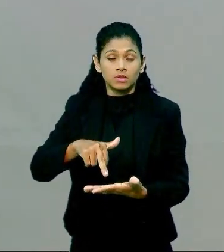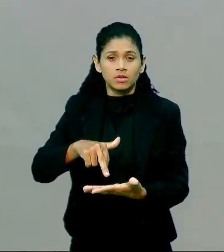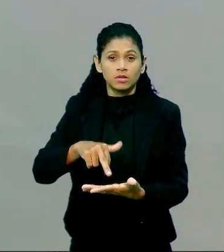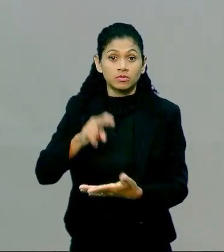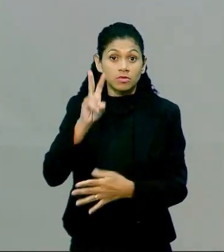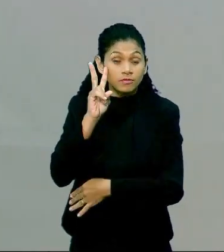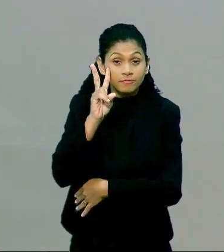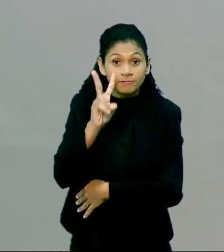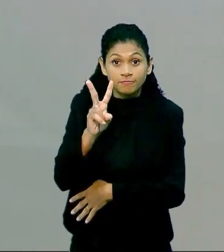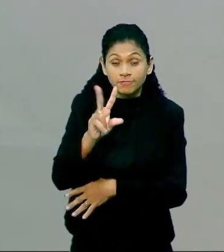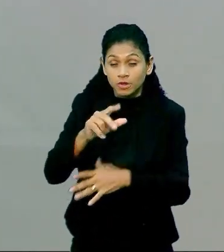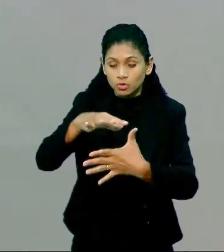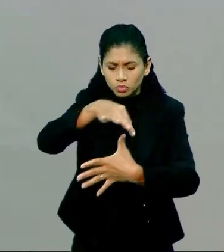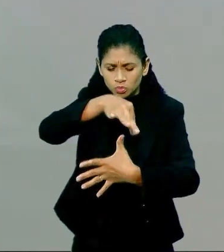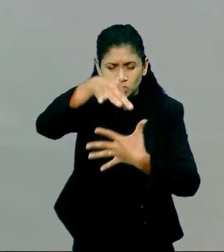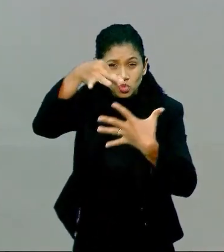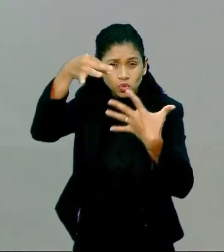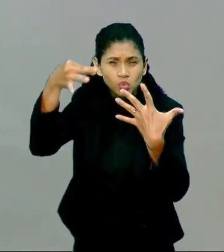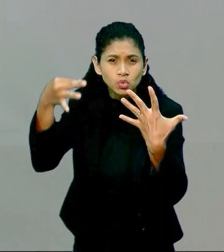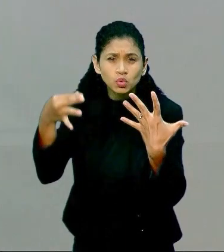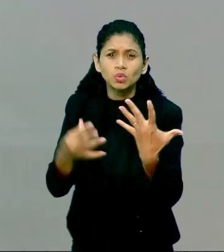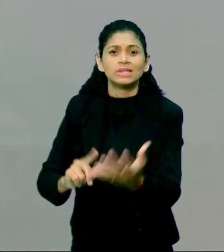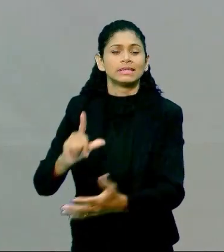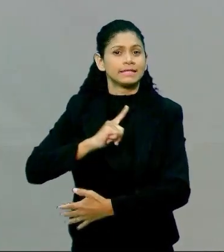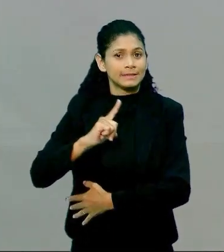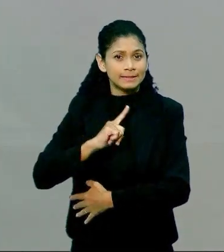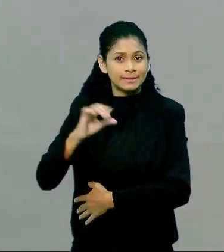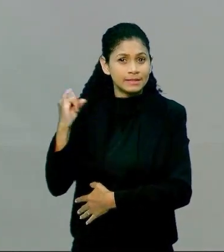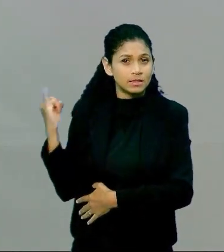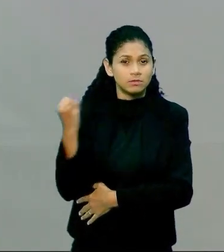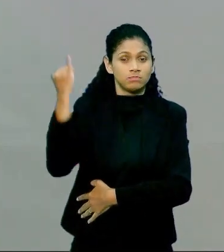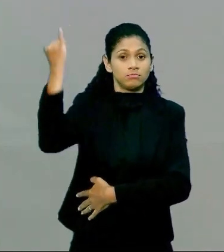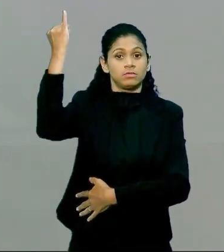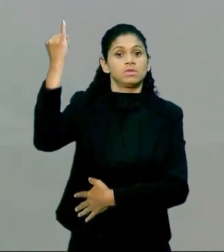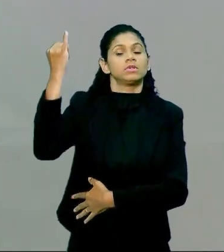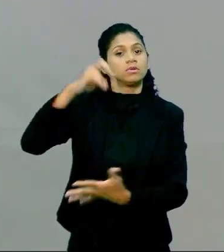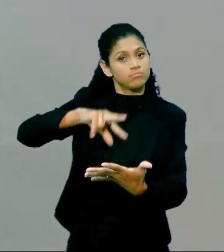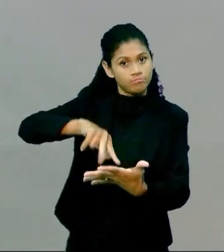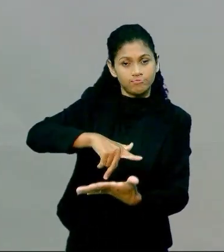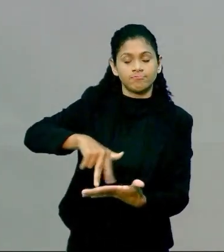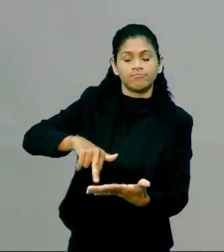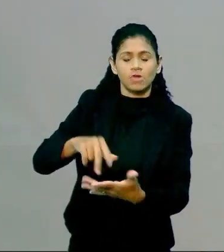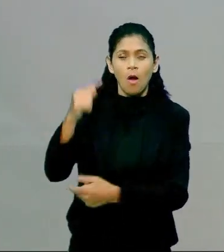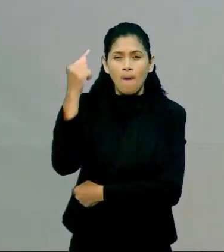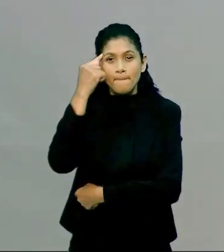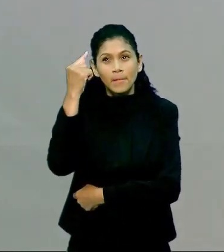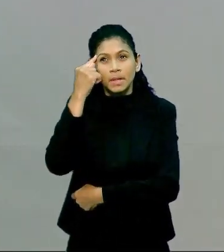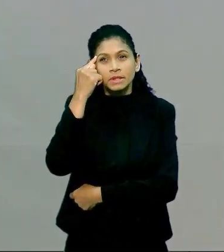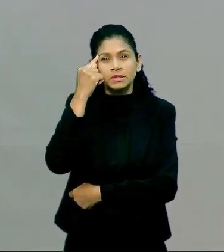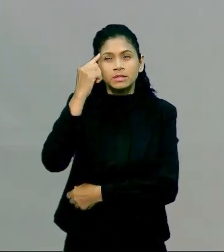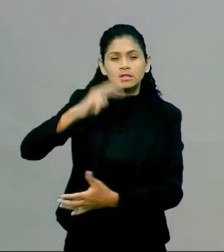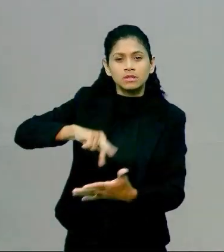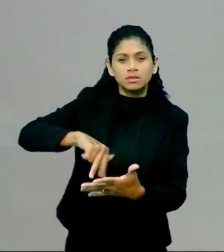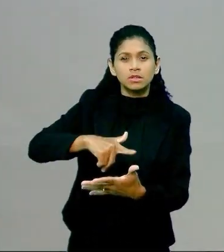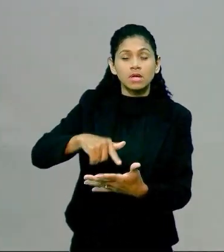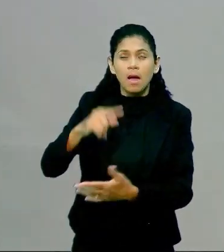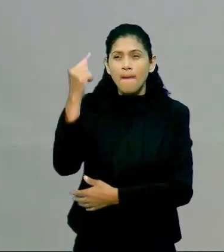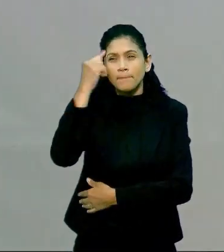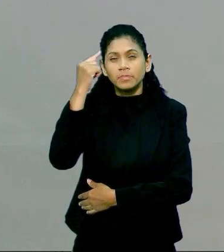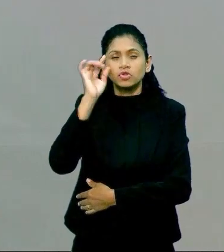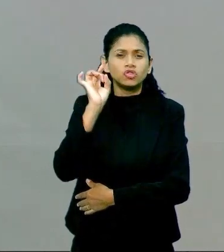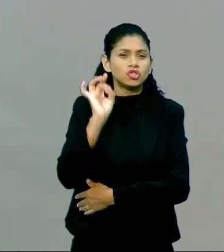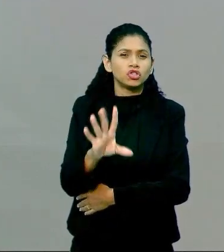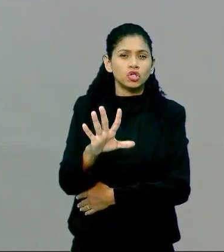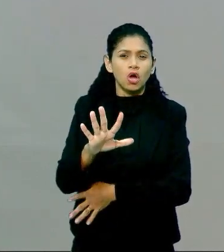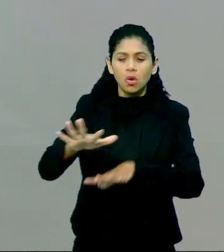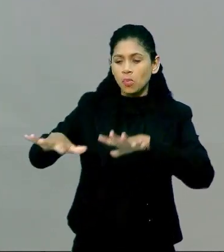de benefícios que a gente tem por meio da dança. Então, quando a gente pensa em dança, a gente pensa apenas no movimento, na dança e tal. Mas